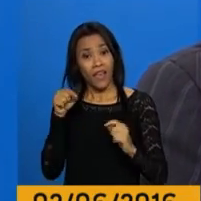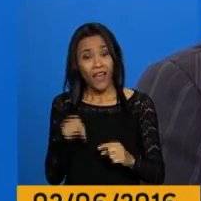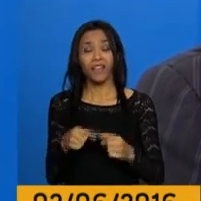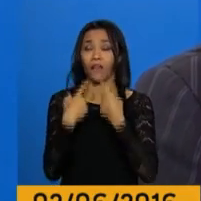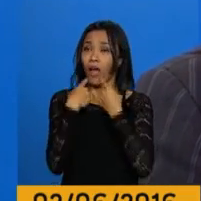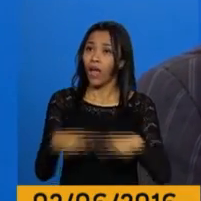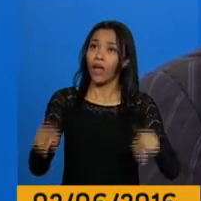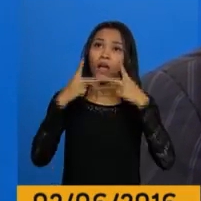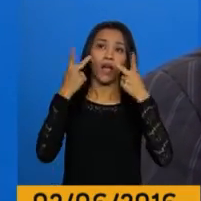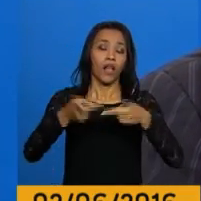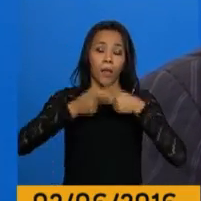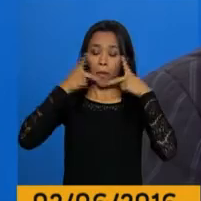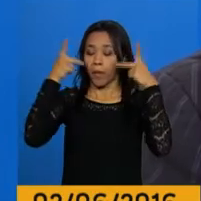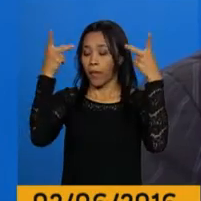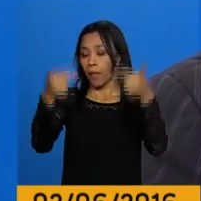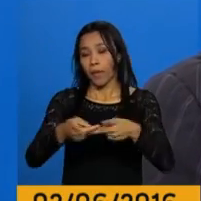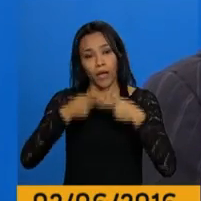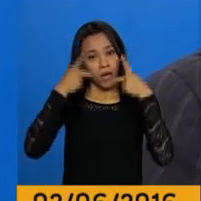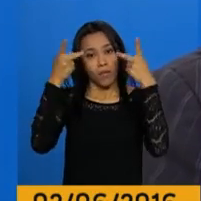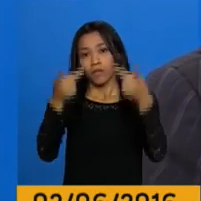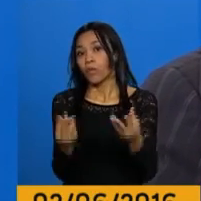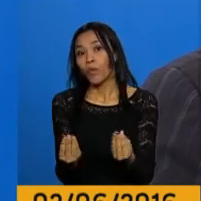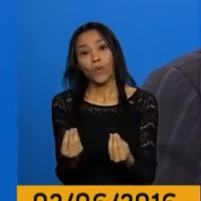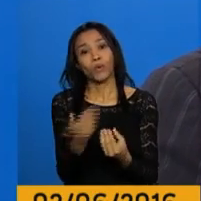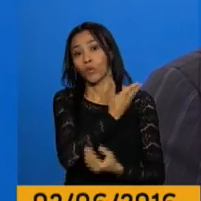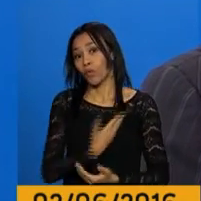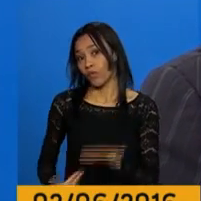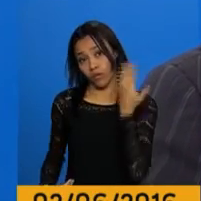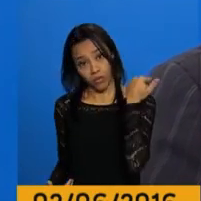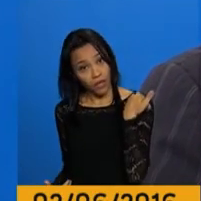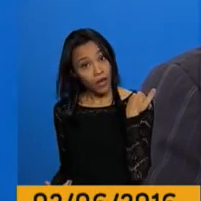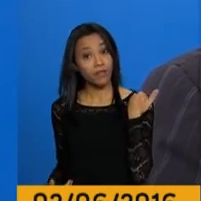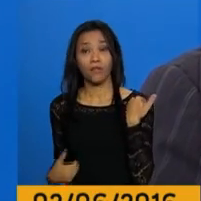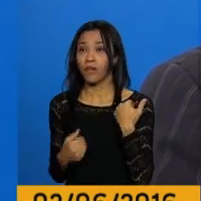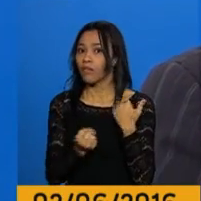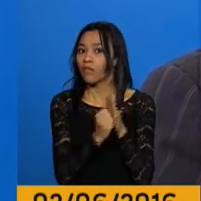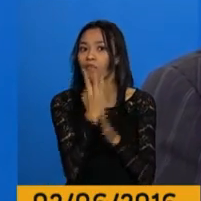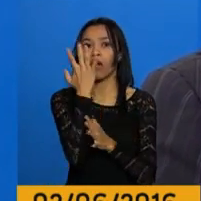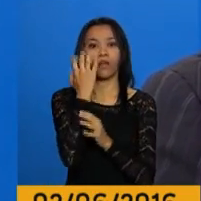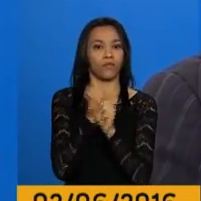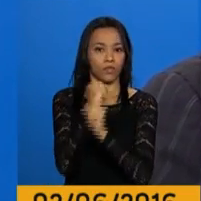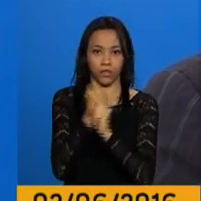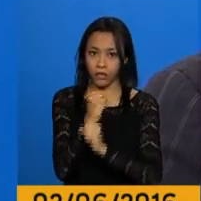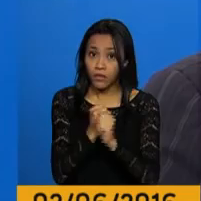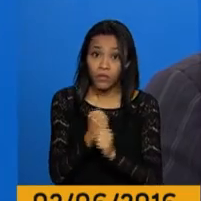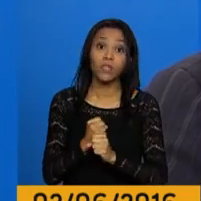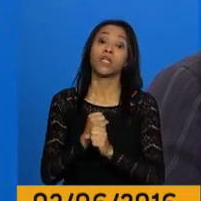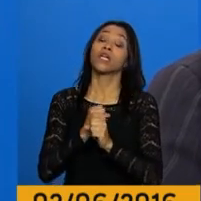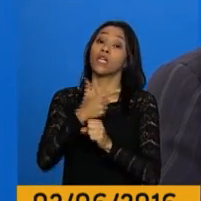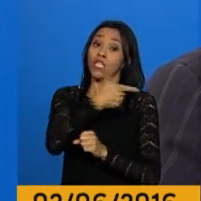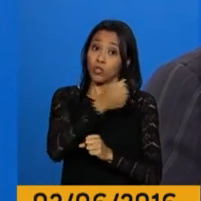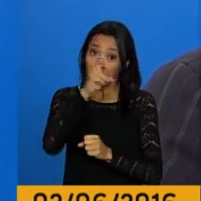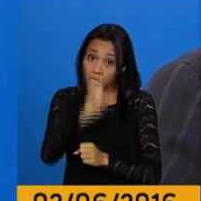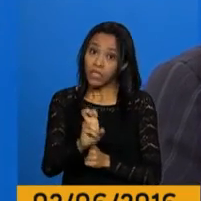já durante o governo anterior, durante vários anos. Em 2015 foi selado este acordo,